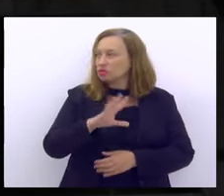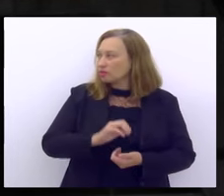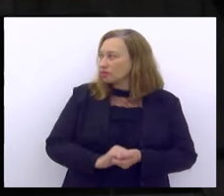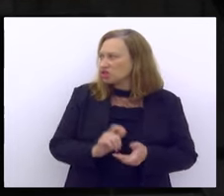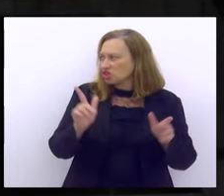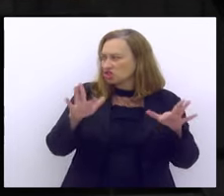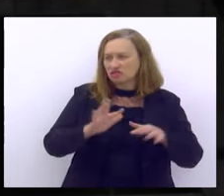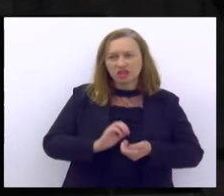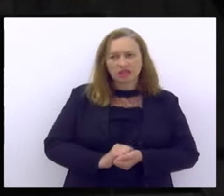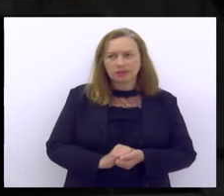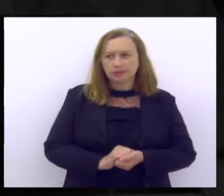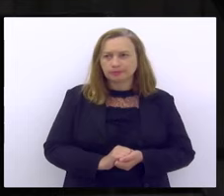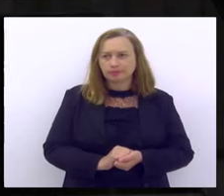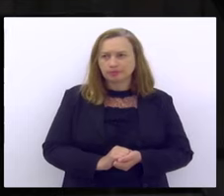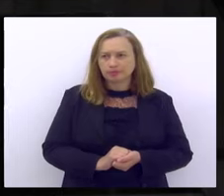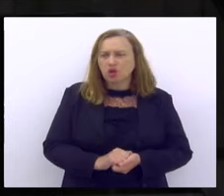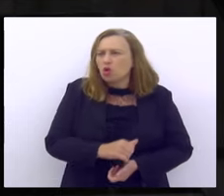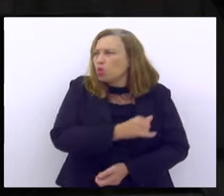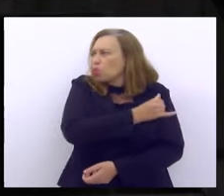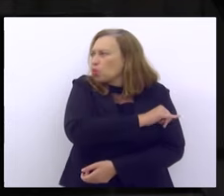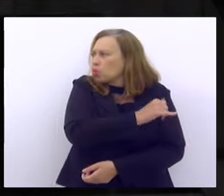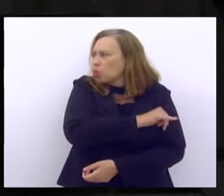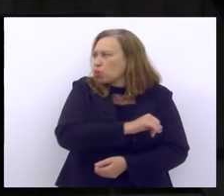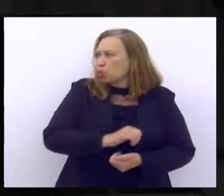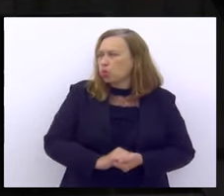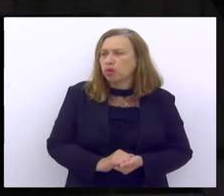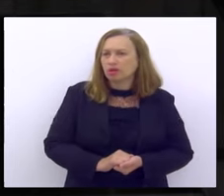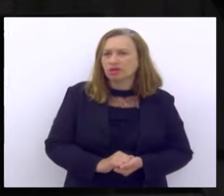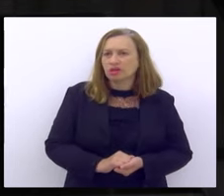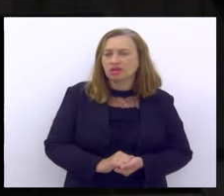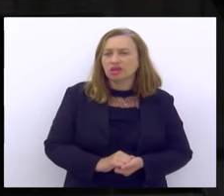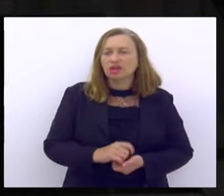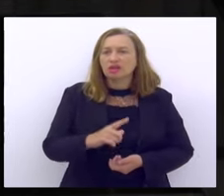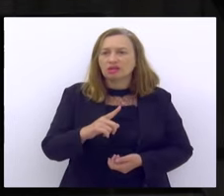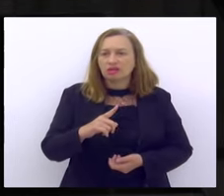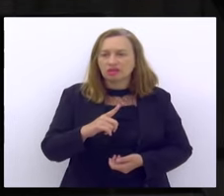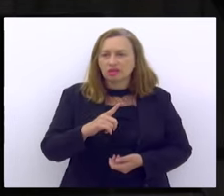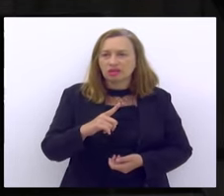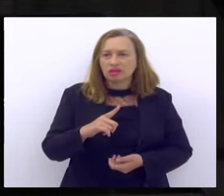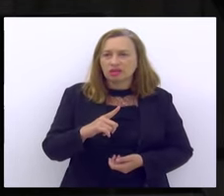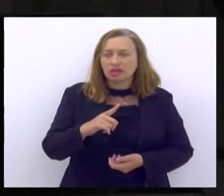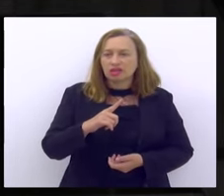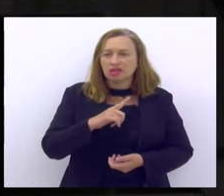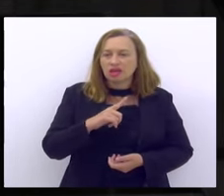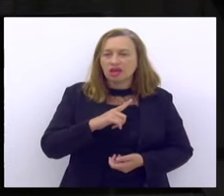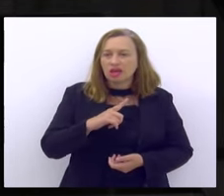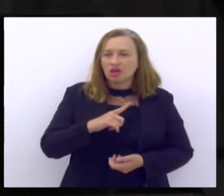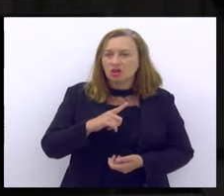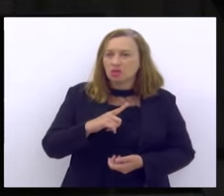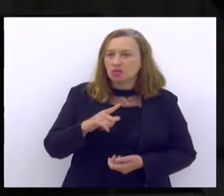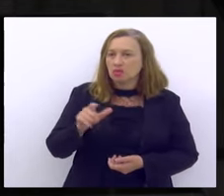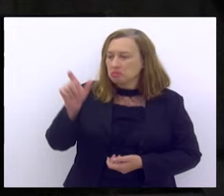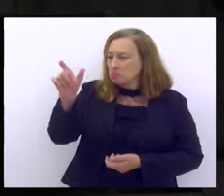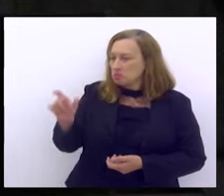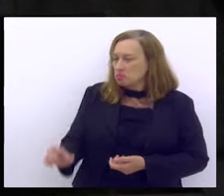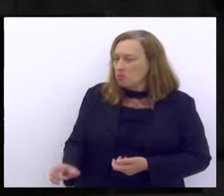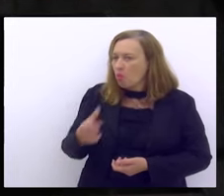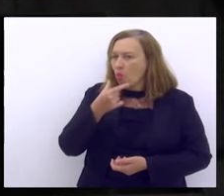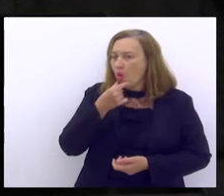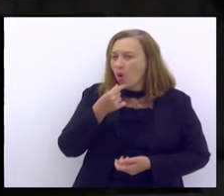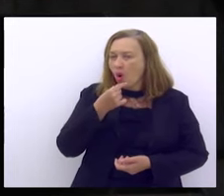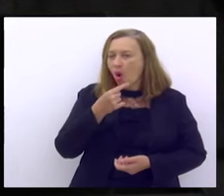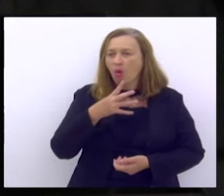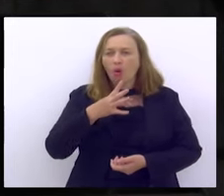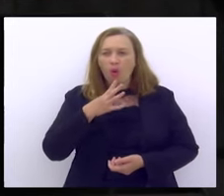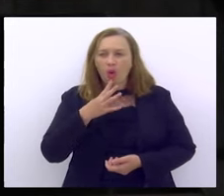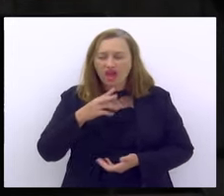Prefeito não tem. O Rio tem um homem da noitada. Um cara que conhece todas as noitadas. Isso aí tem. É claro, a